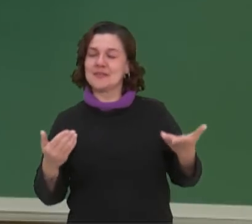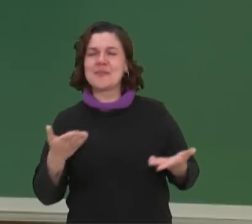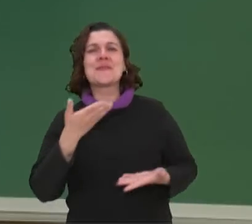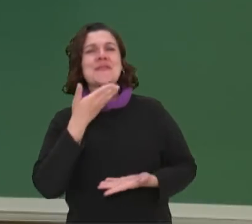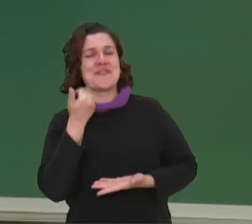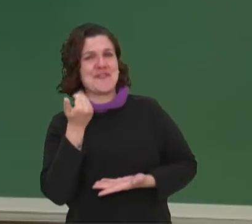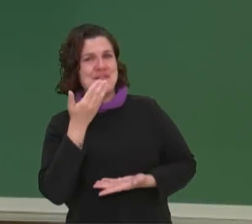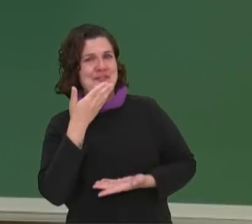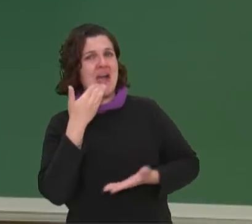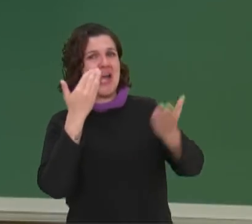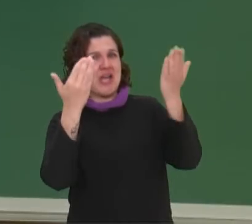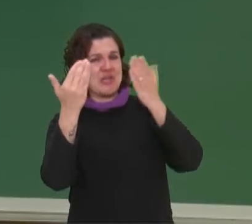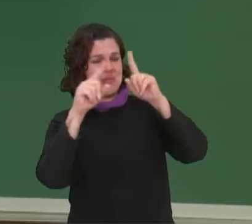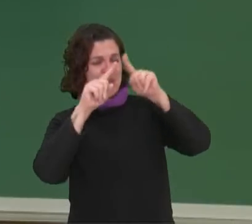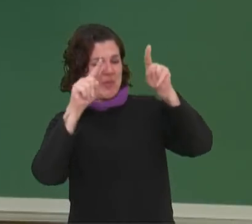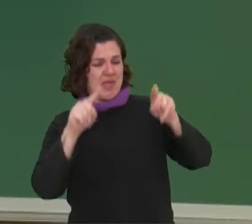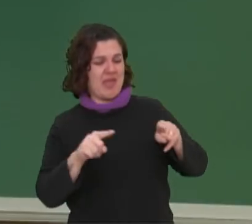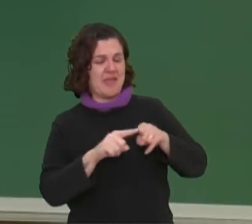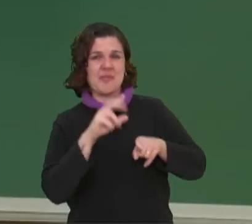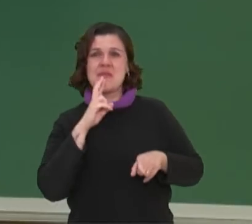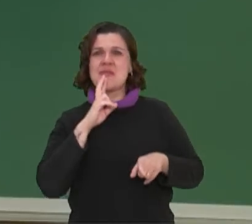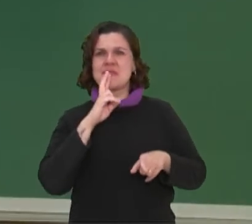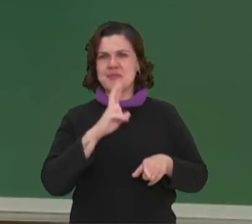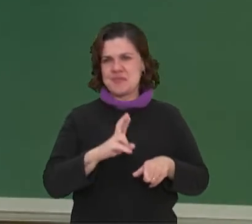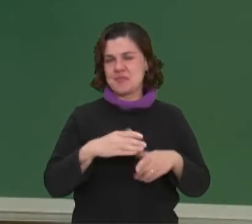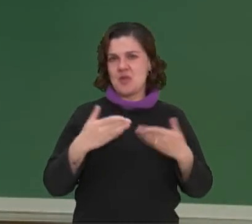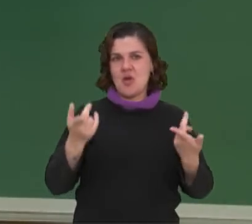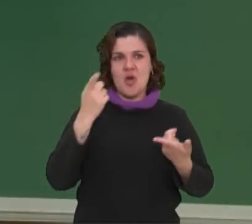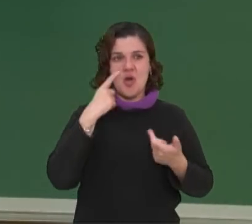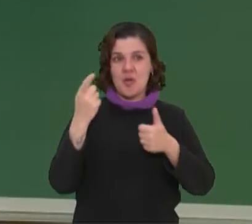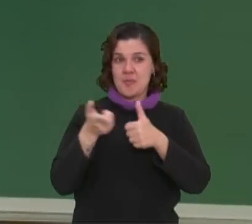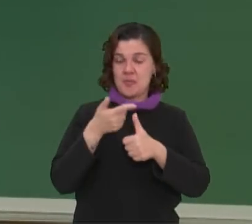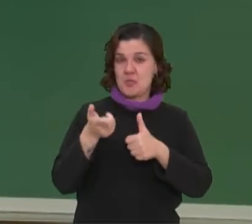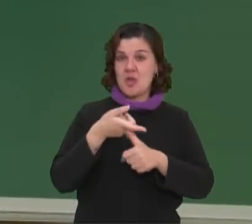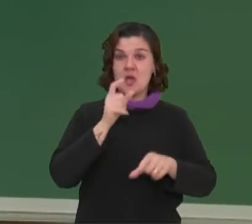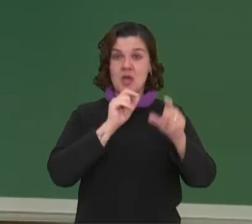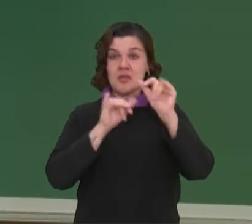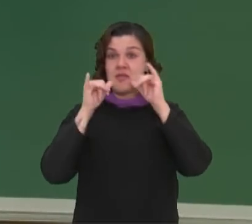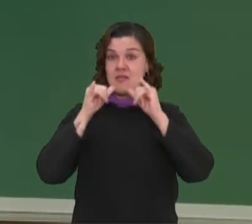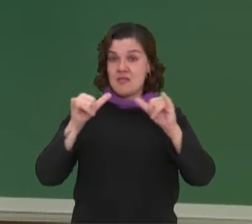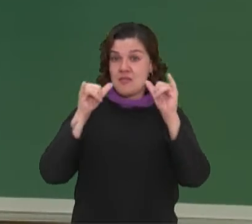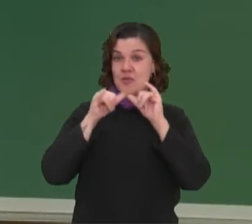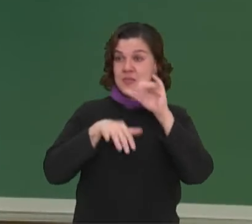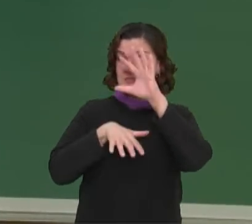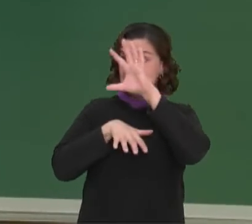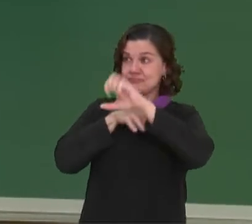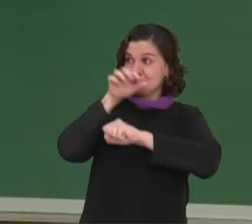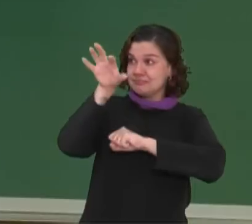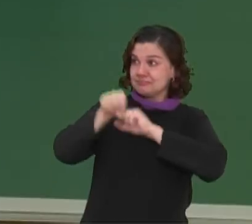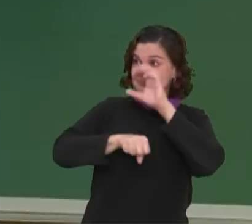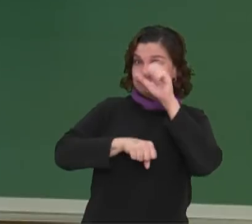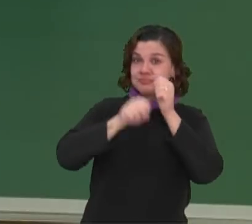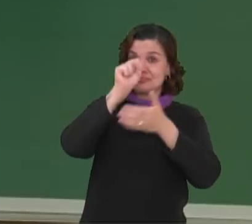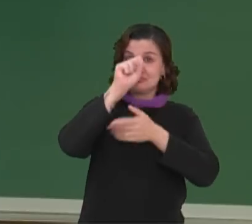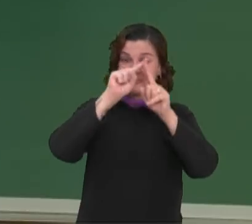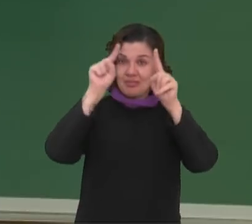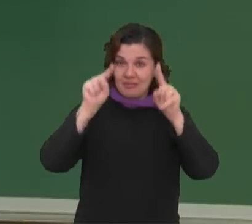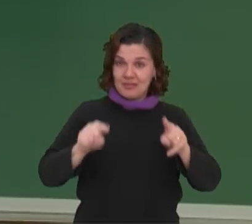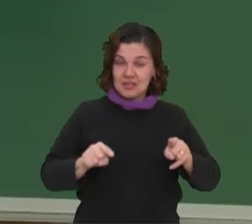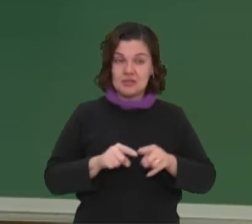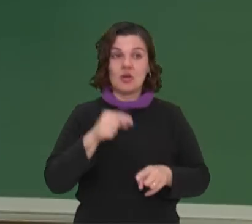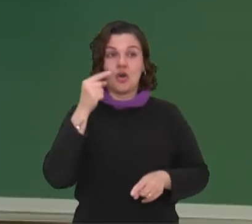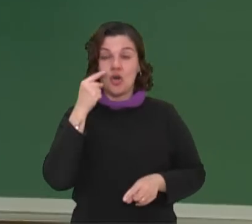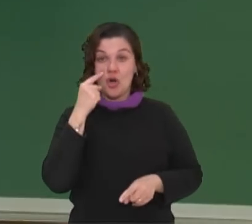muito fácil analisar a tabela e responder essas questões. Primeiro, que informação você tira analisando a tabela? Repare